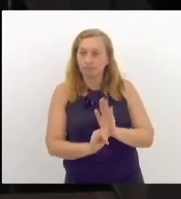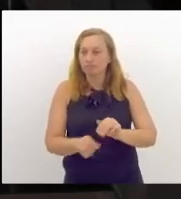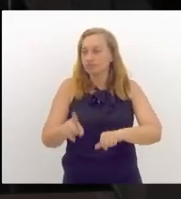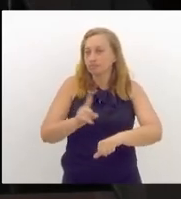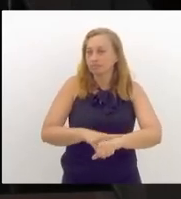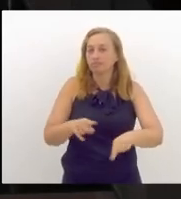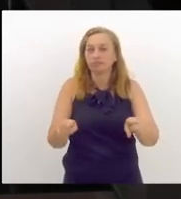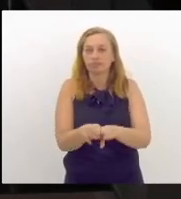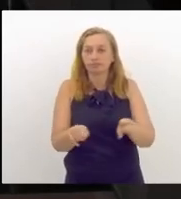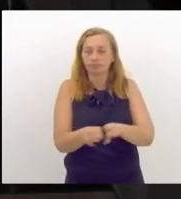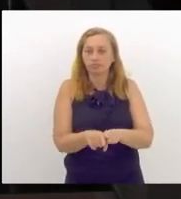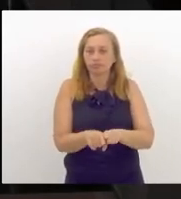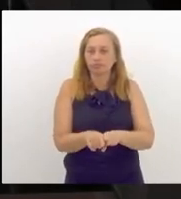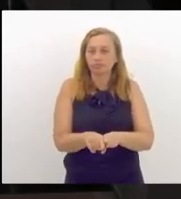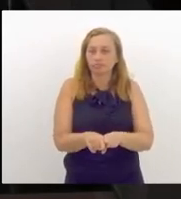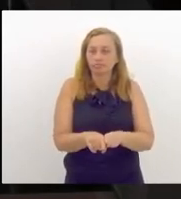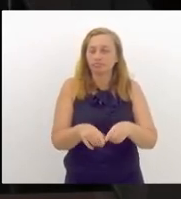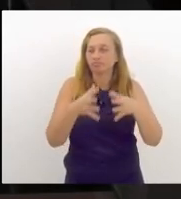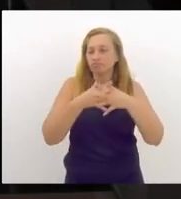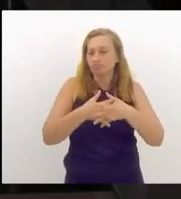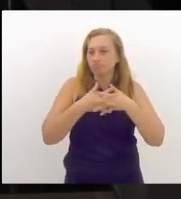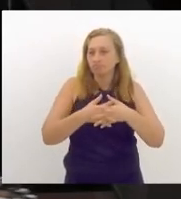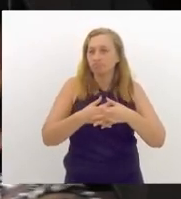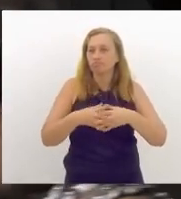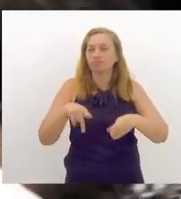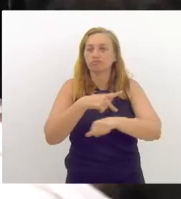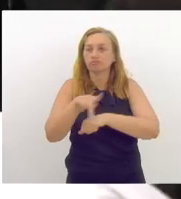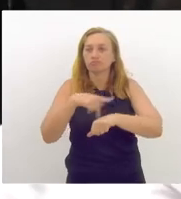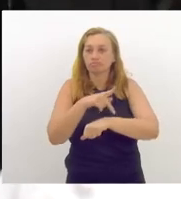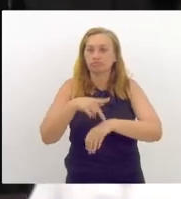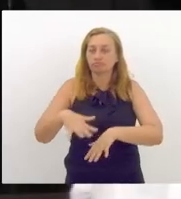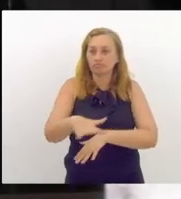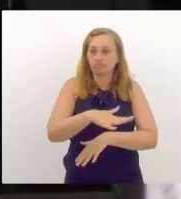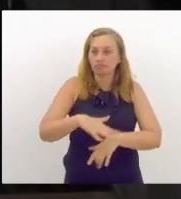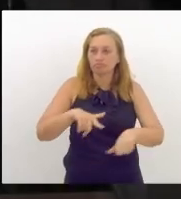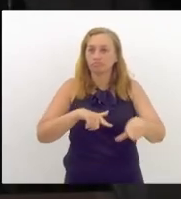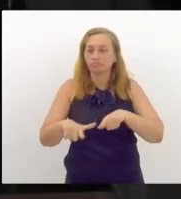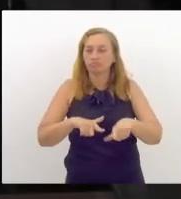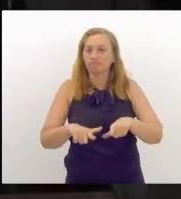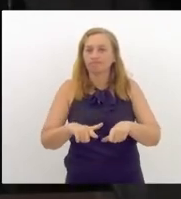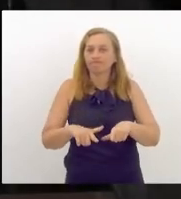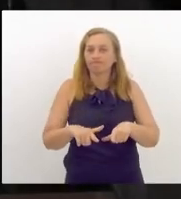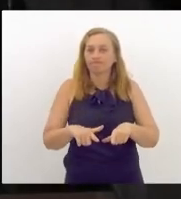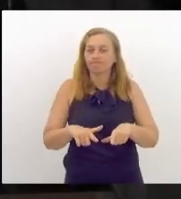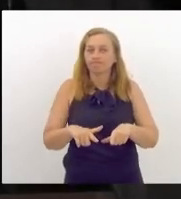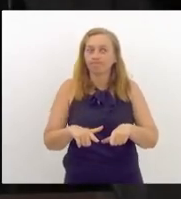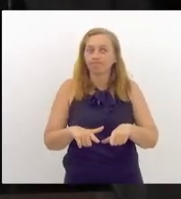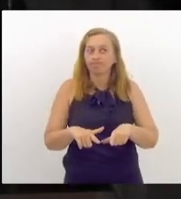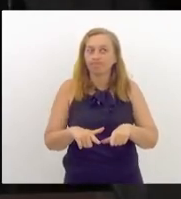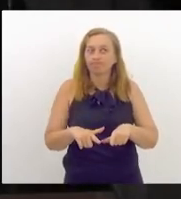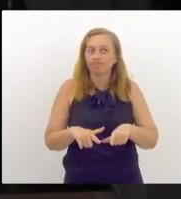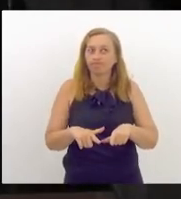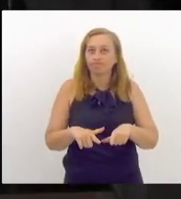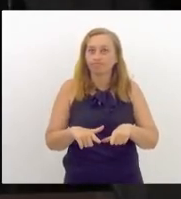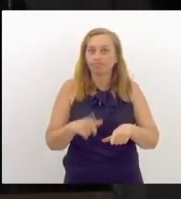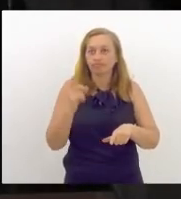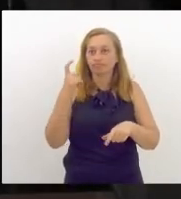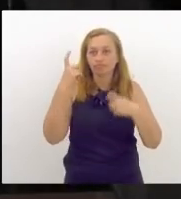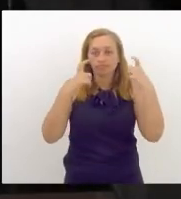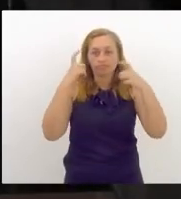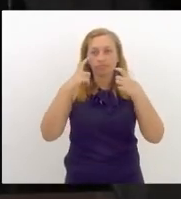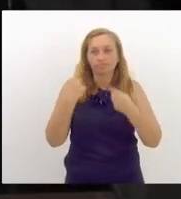momento também muito complicado no país que o mercado ele tá o mercado está nervoso porque